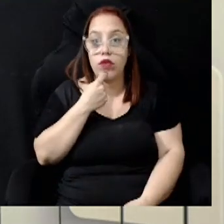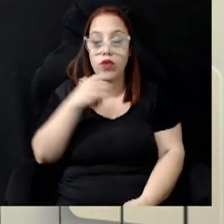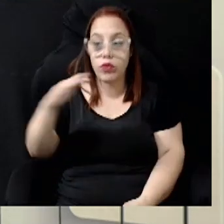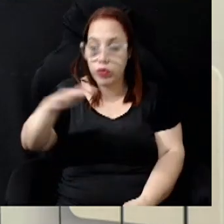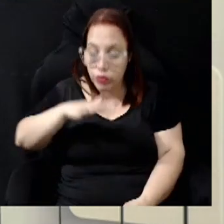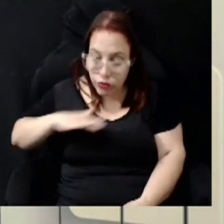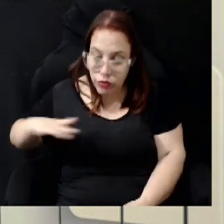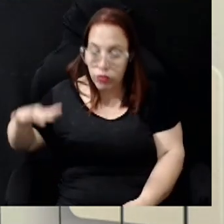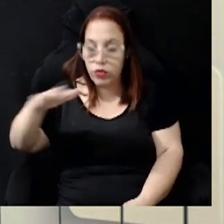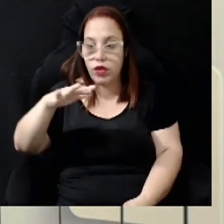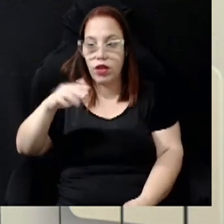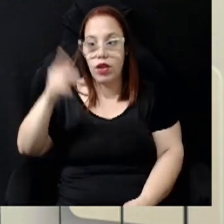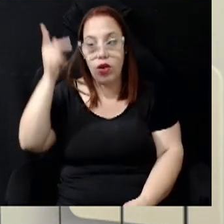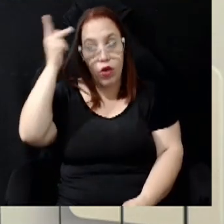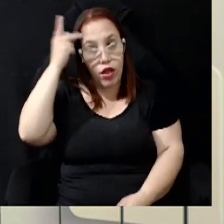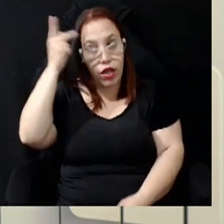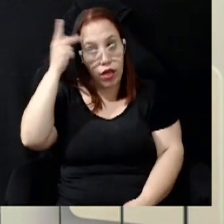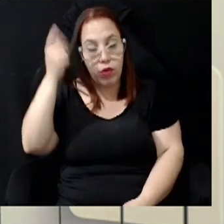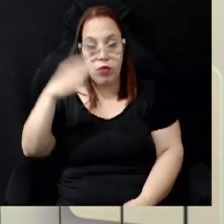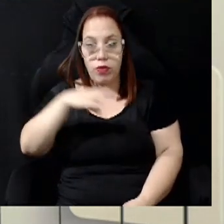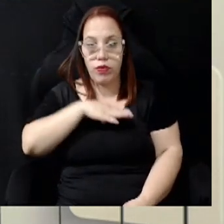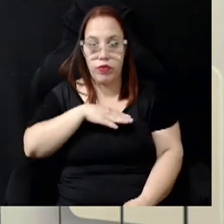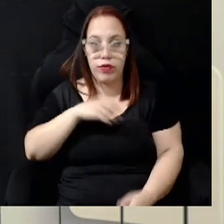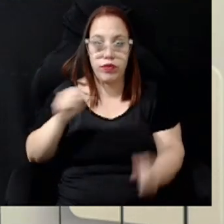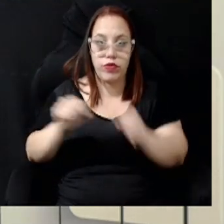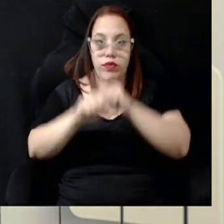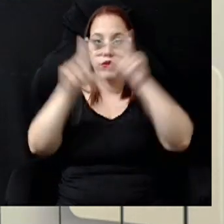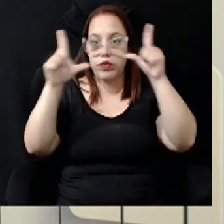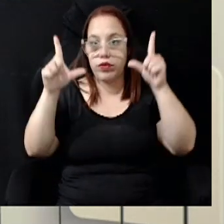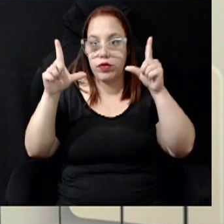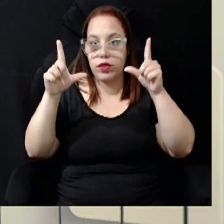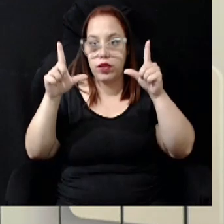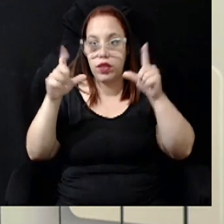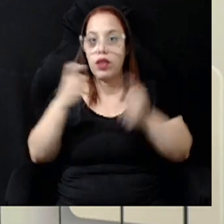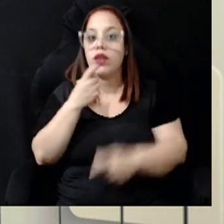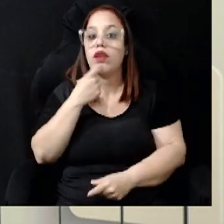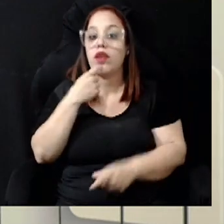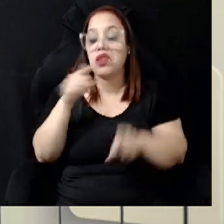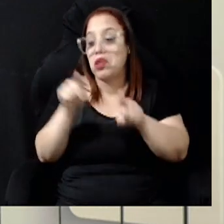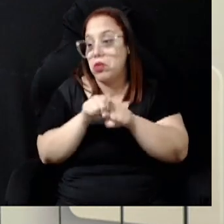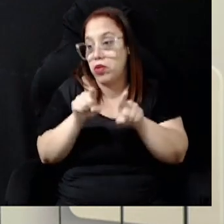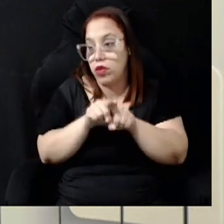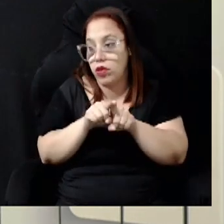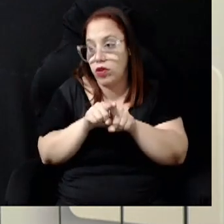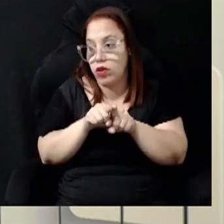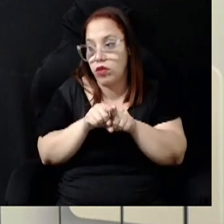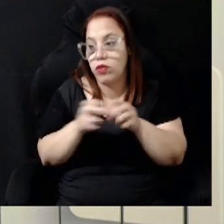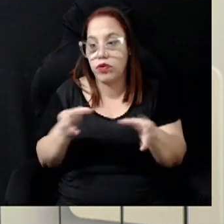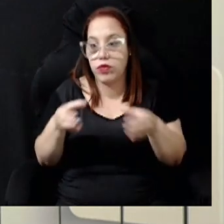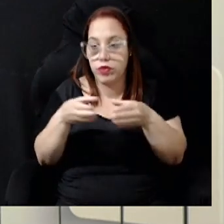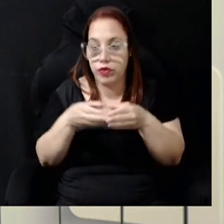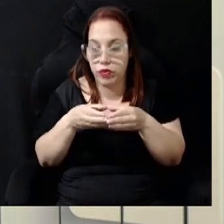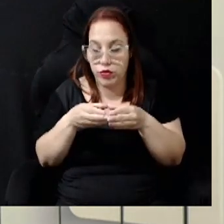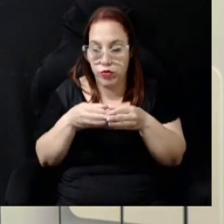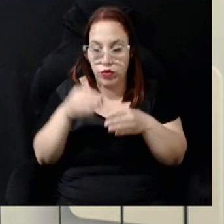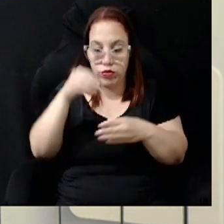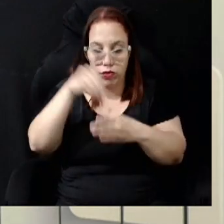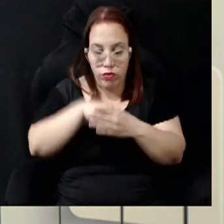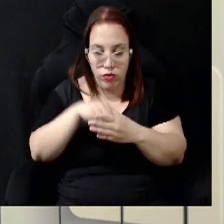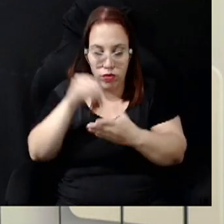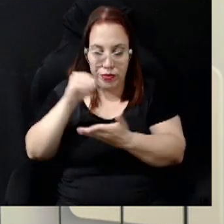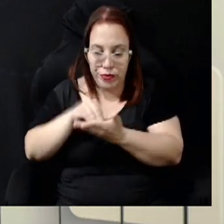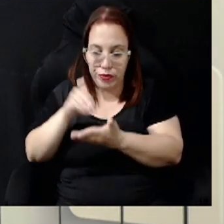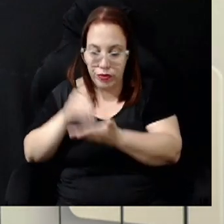da cidade de São Paulo. Claro que tem a cidade de Campinas também inserida neste contexto das eleições que nós vamos abordar aqui,